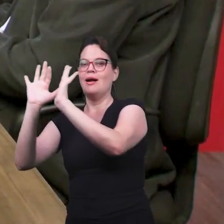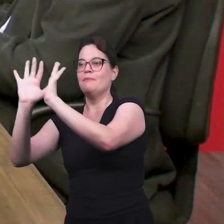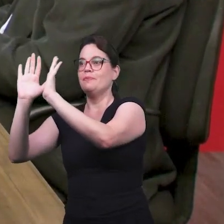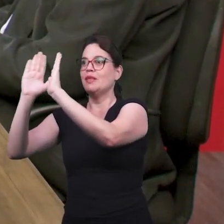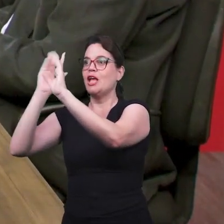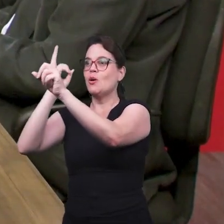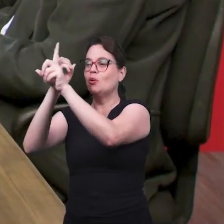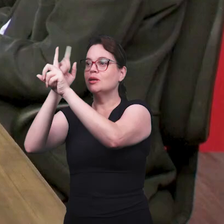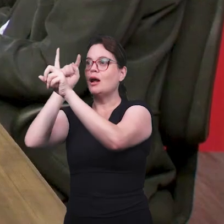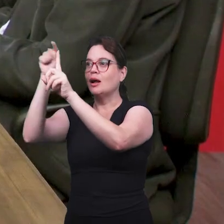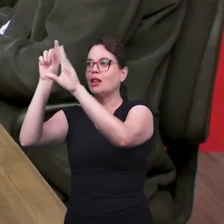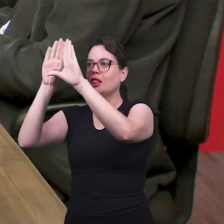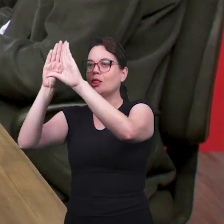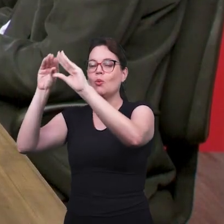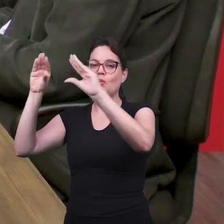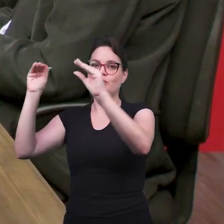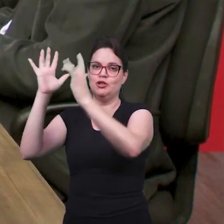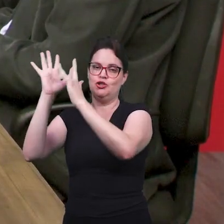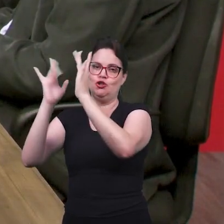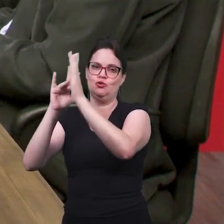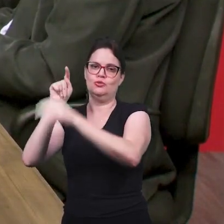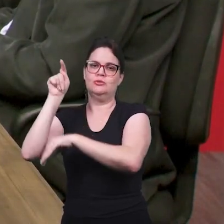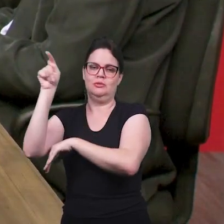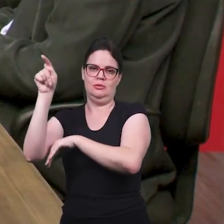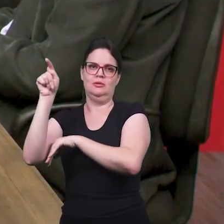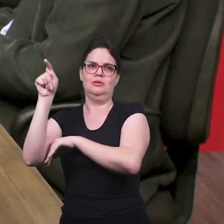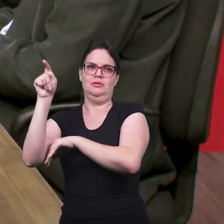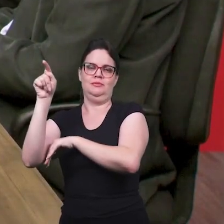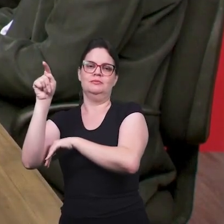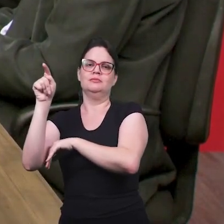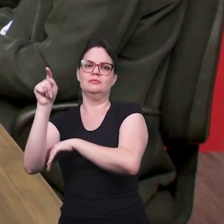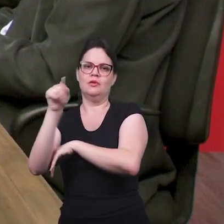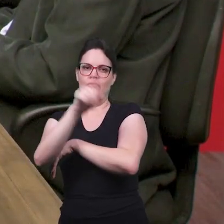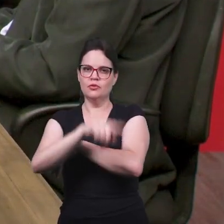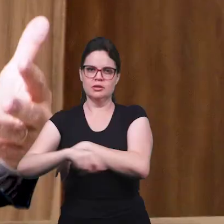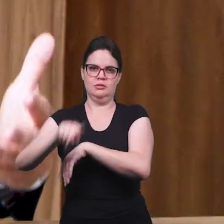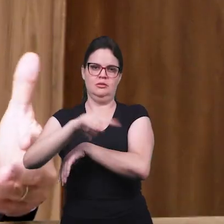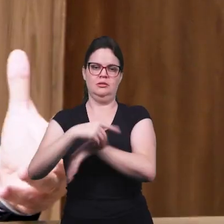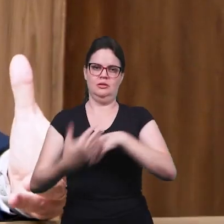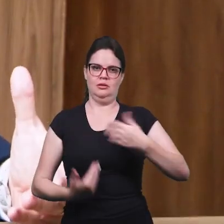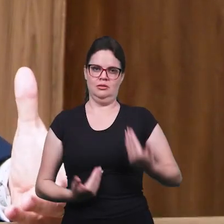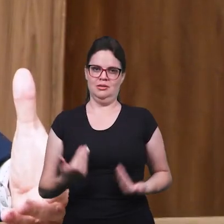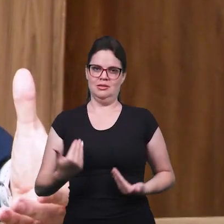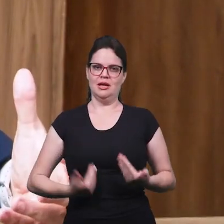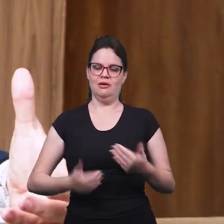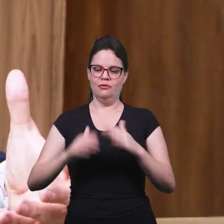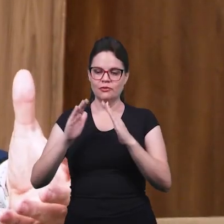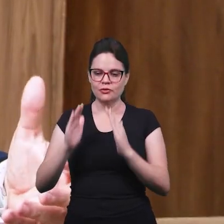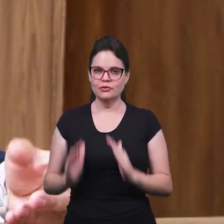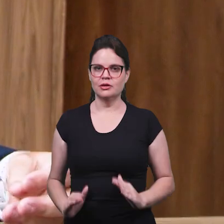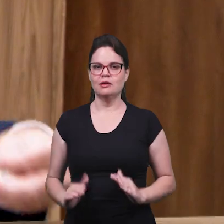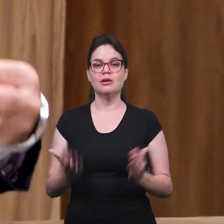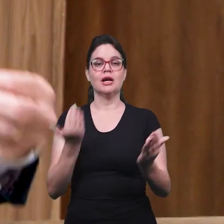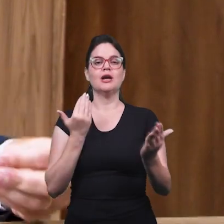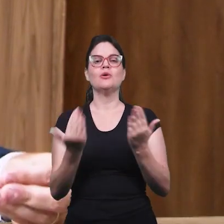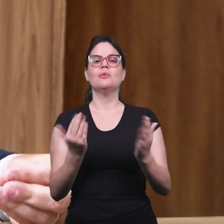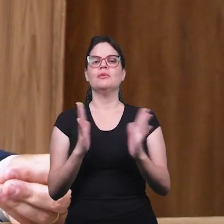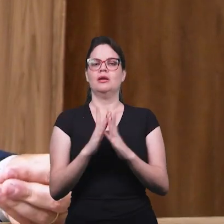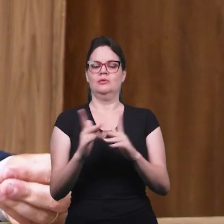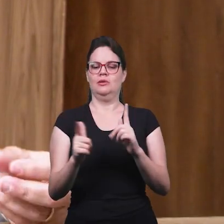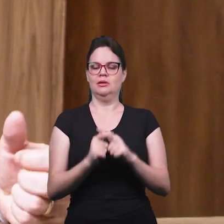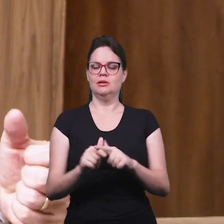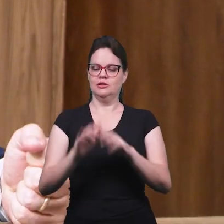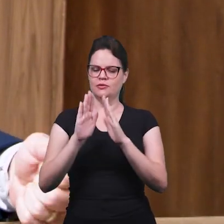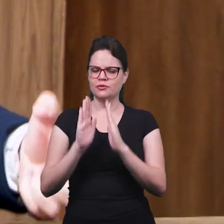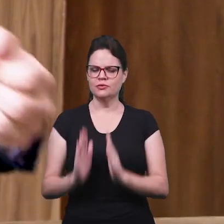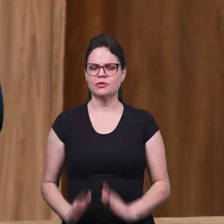momento aqueles que fizeram parte da igreja, chamada igreja fiel, né, foram fiéis ao